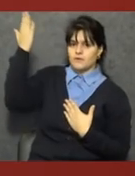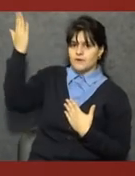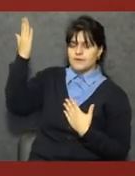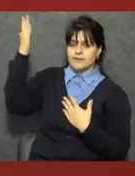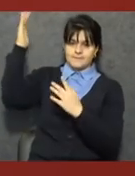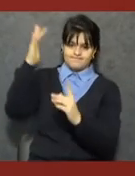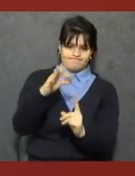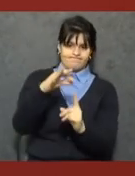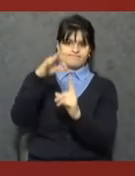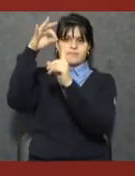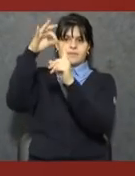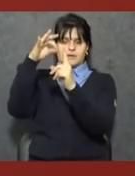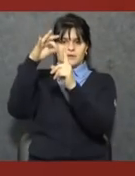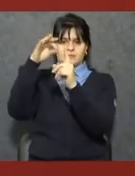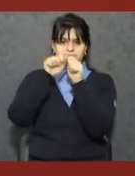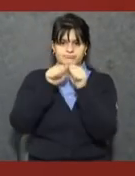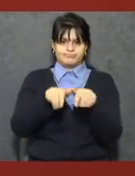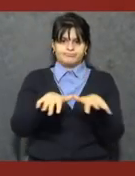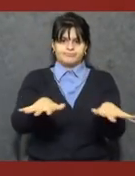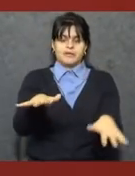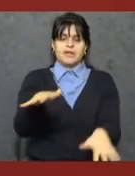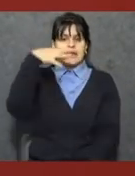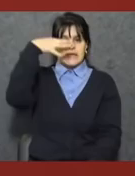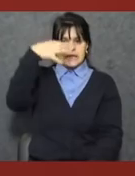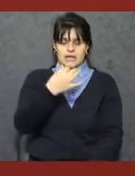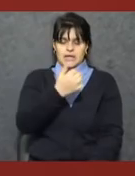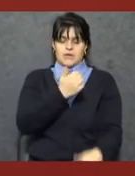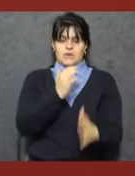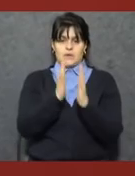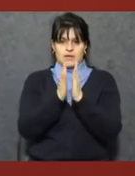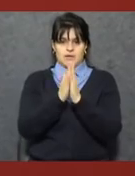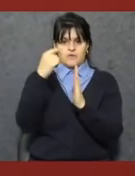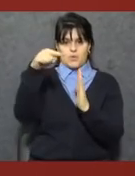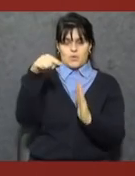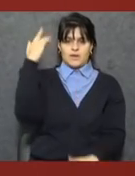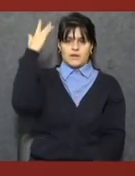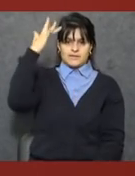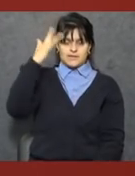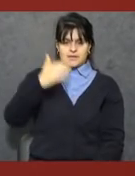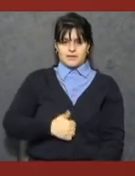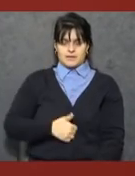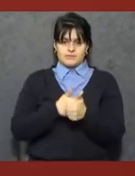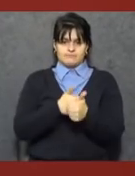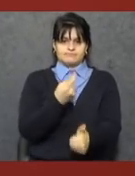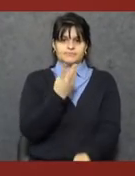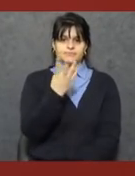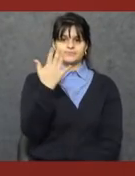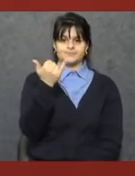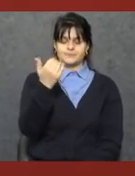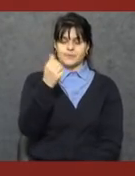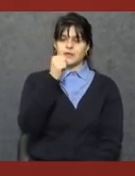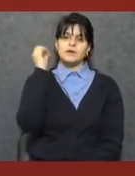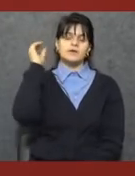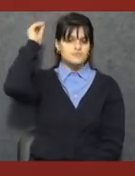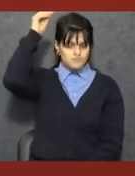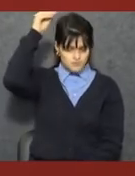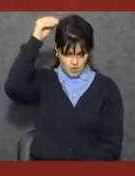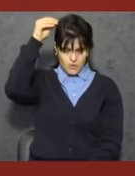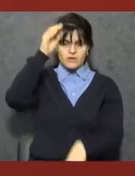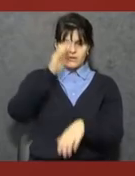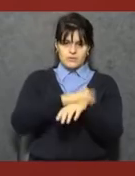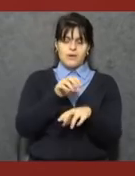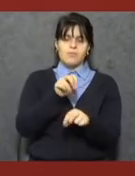profetas. Creio na Igreja Una, Santa, Católica e Apostólica. Professo um só batismo para a remissão dos